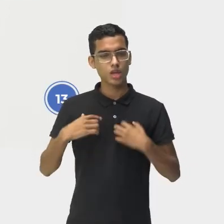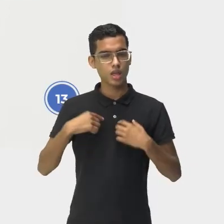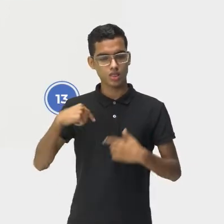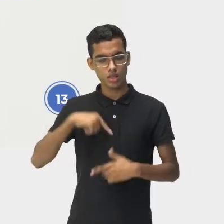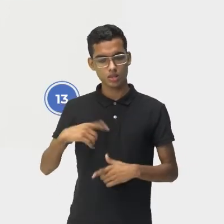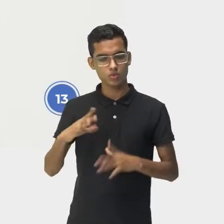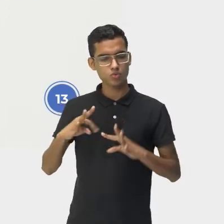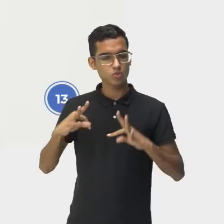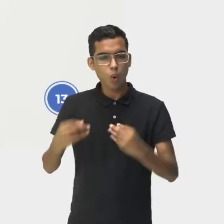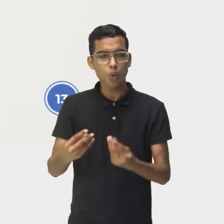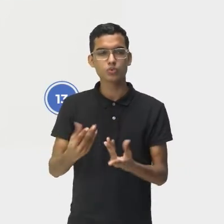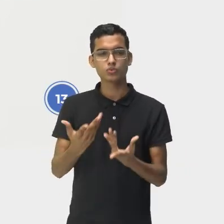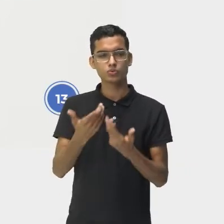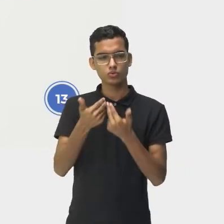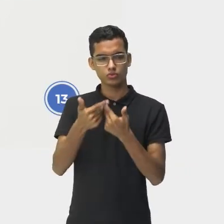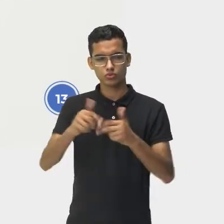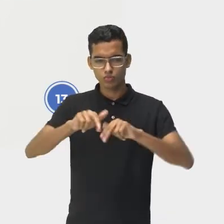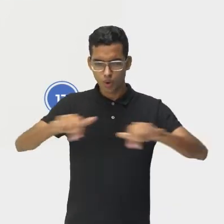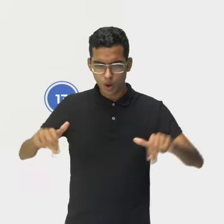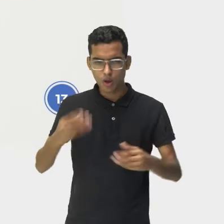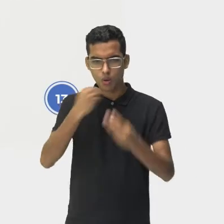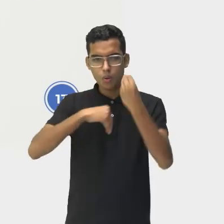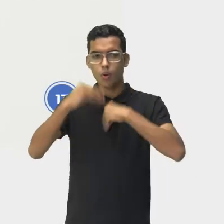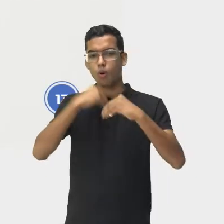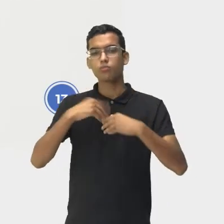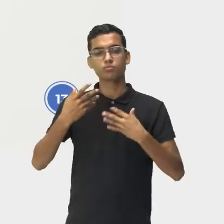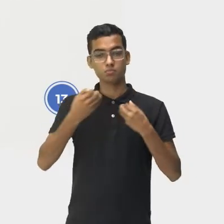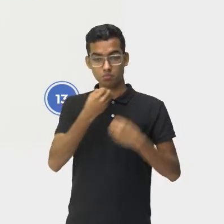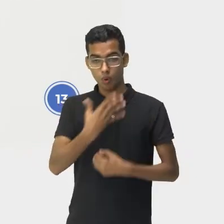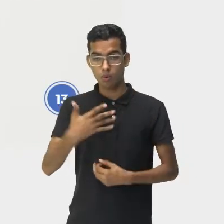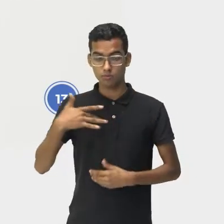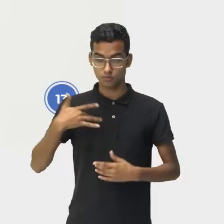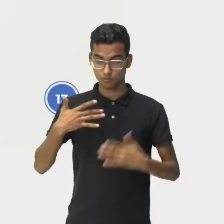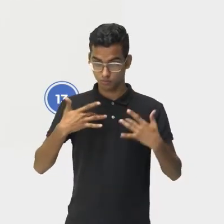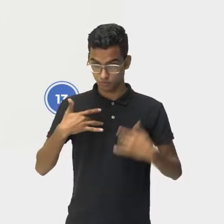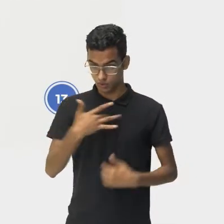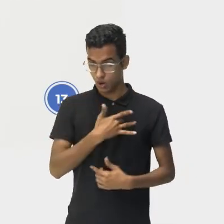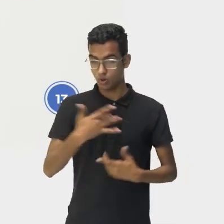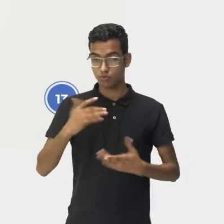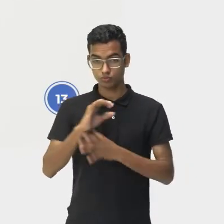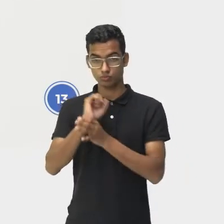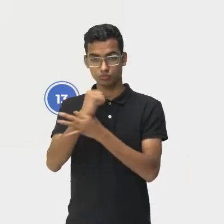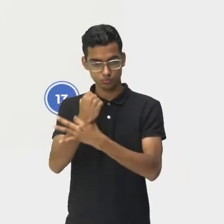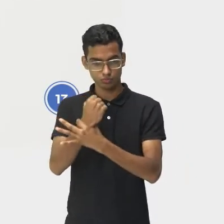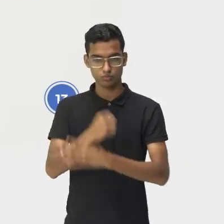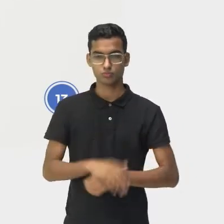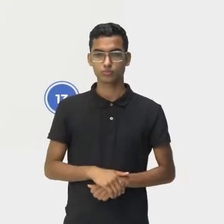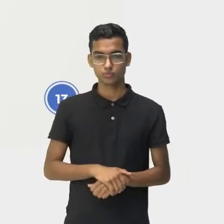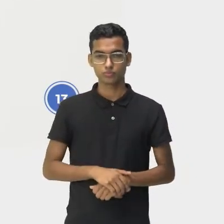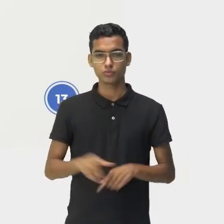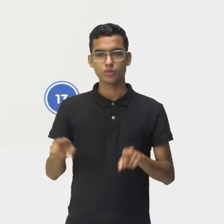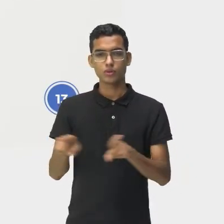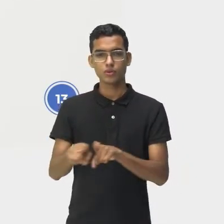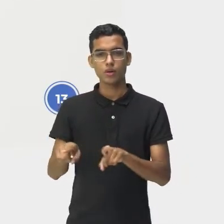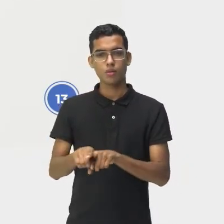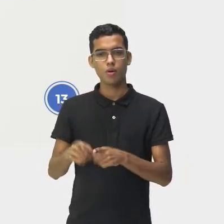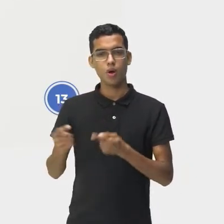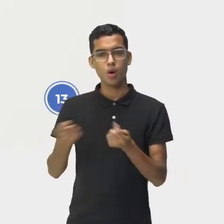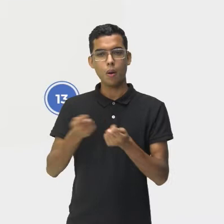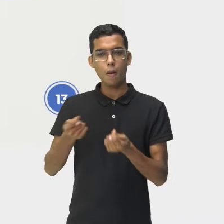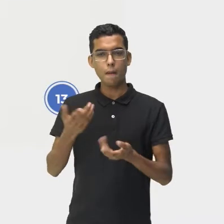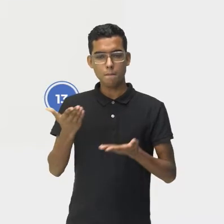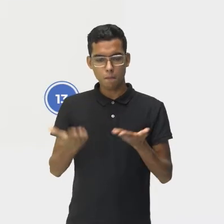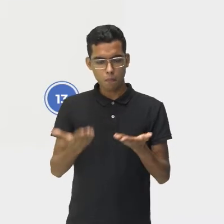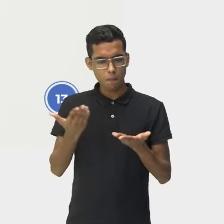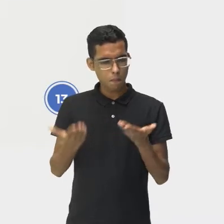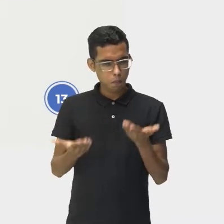para manter ele de pé com saúde, tá? Outro fator, controle de peso, super